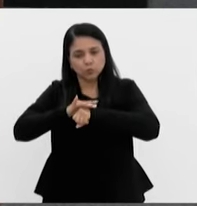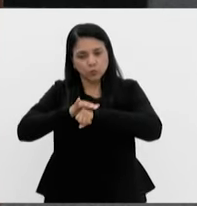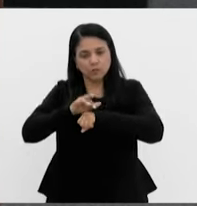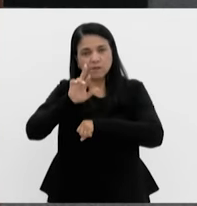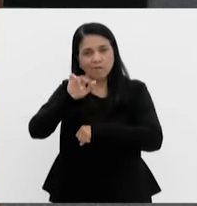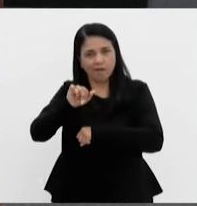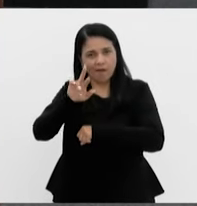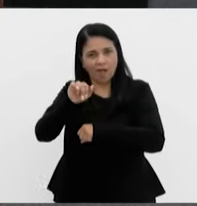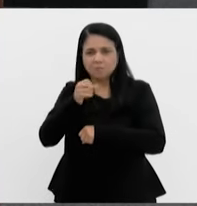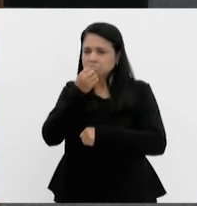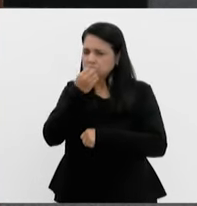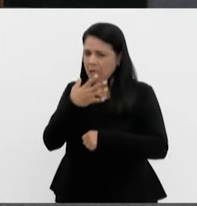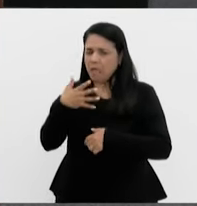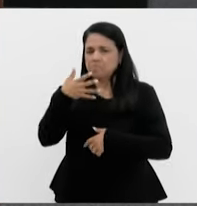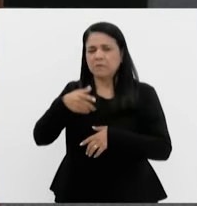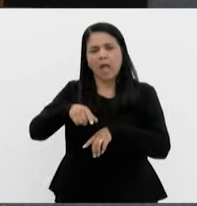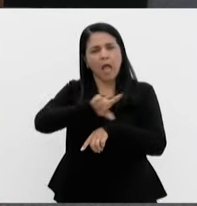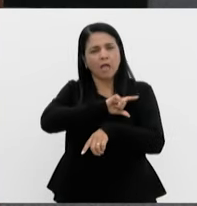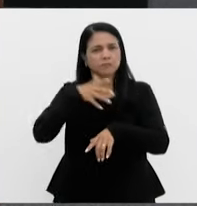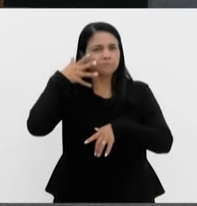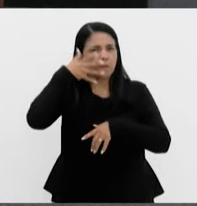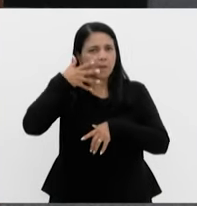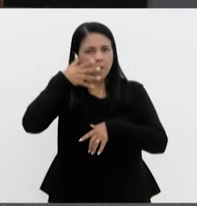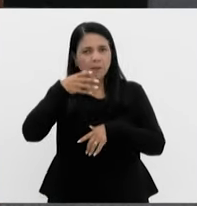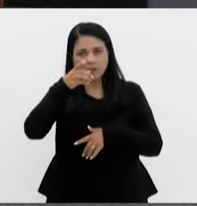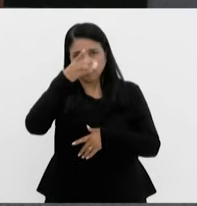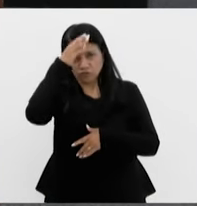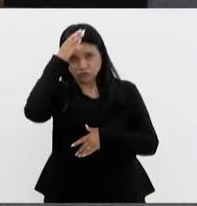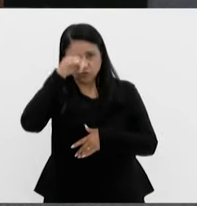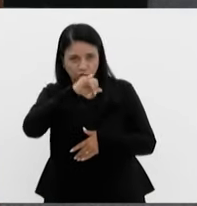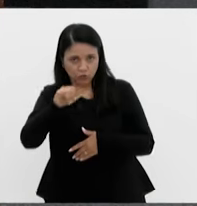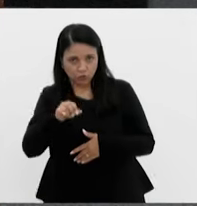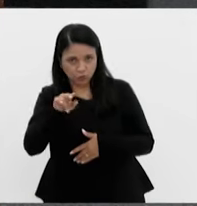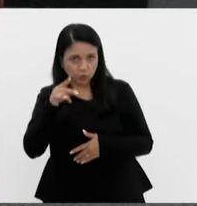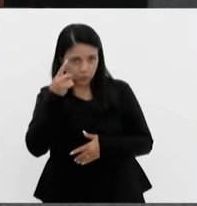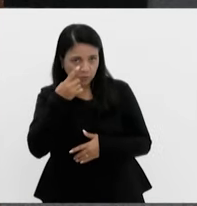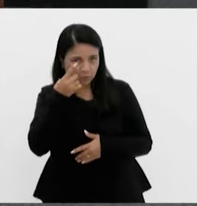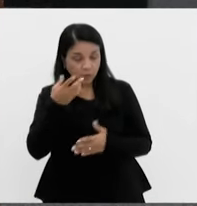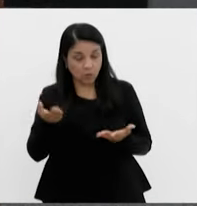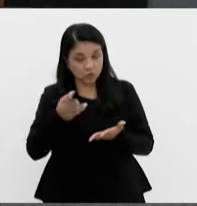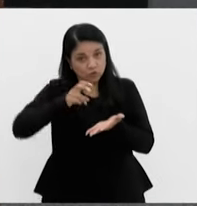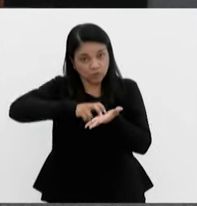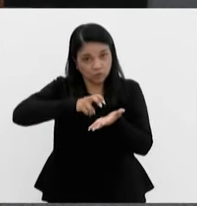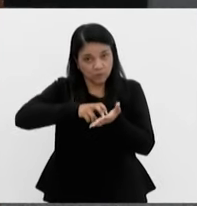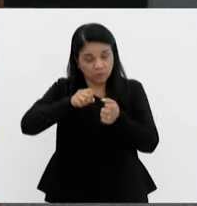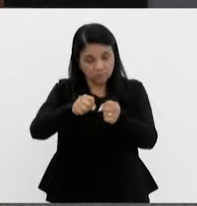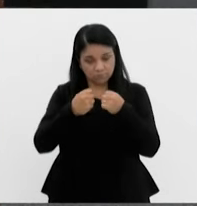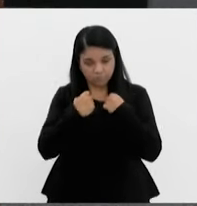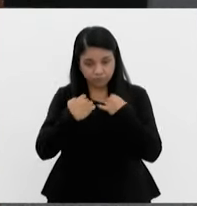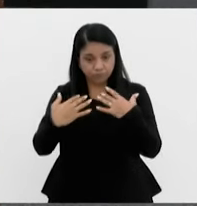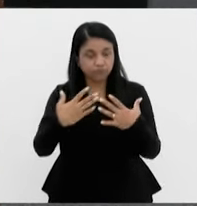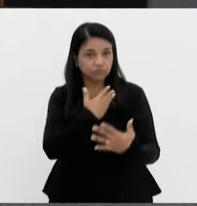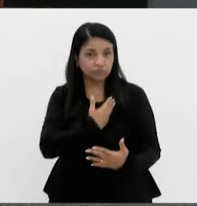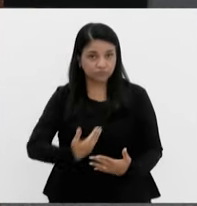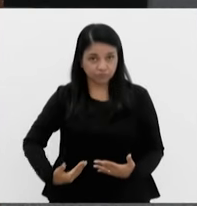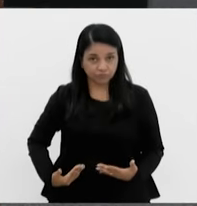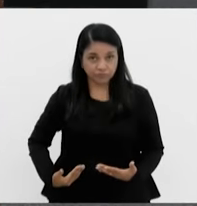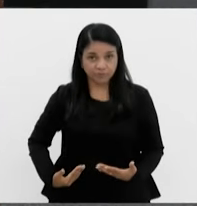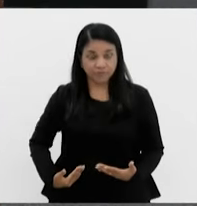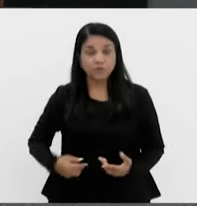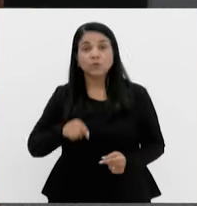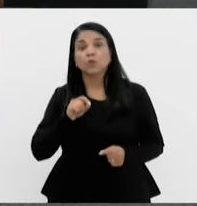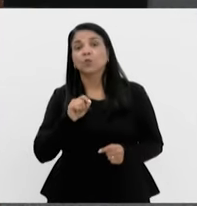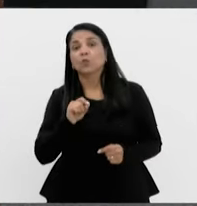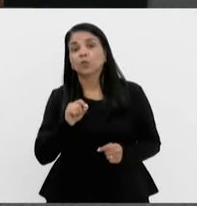colocou a NOB deputada hoje cedo nós tivemos uma a uma audiência né pública para que realmente as